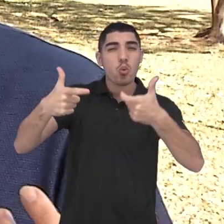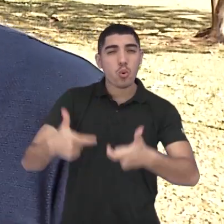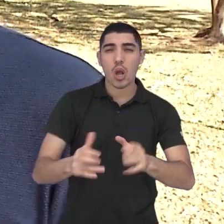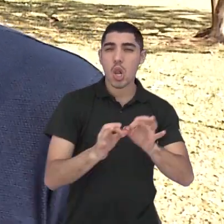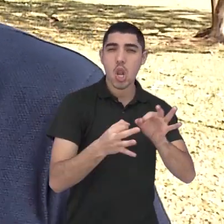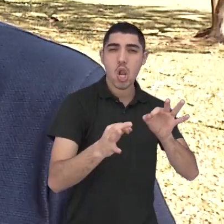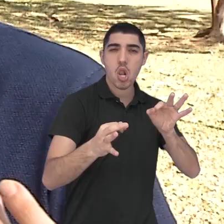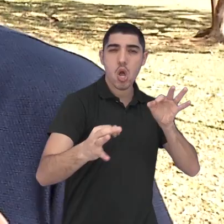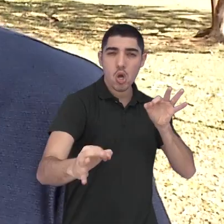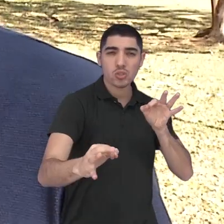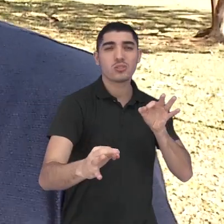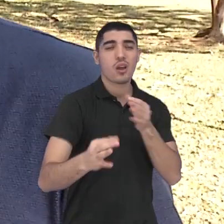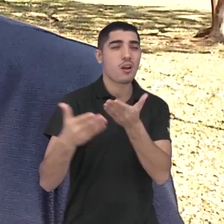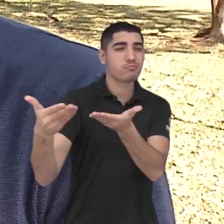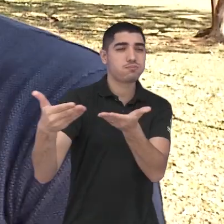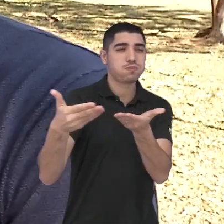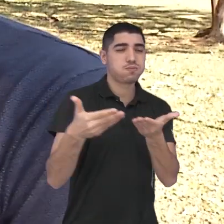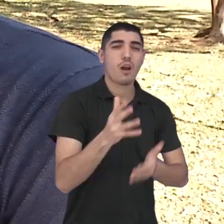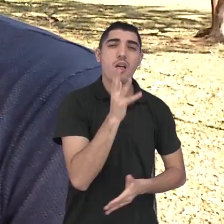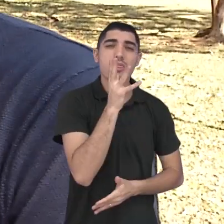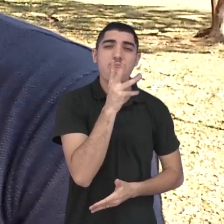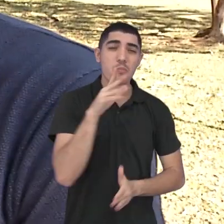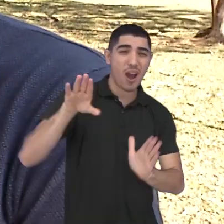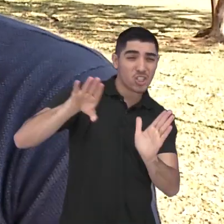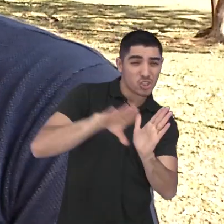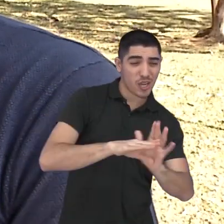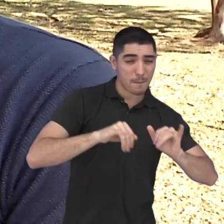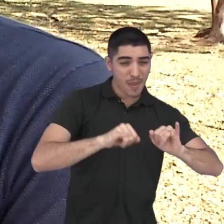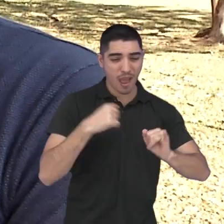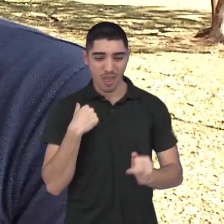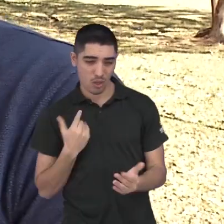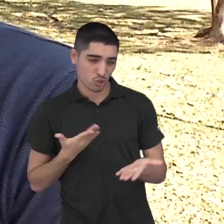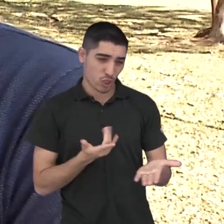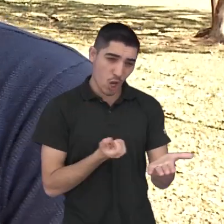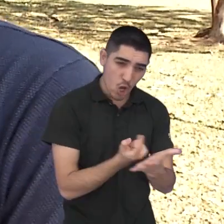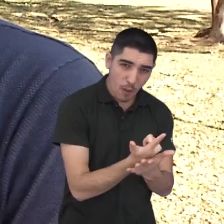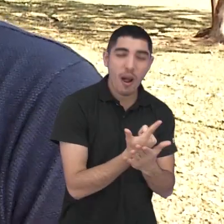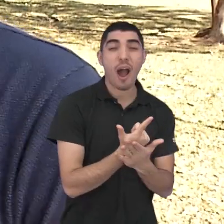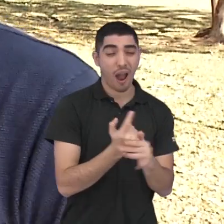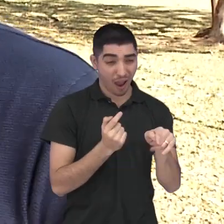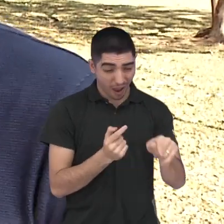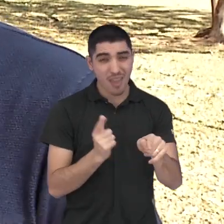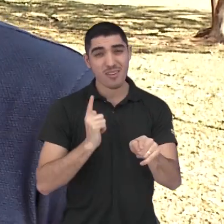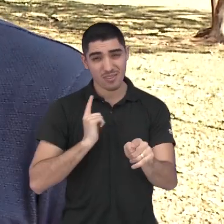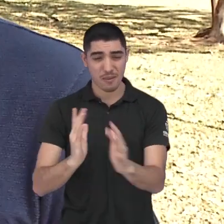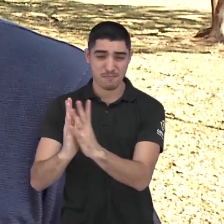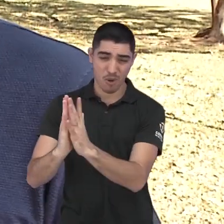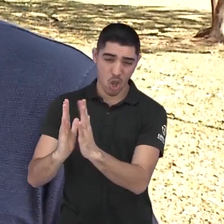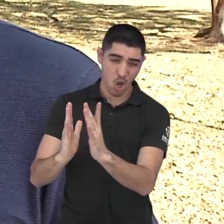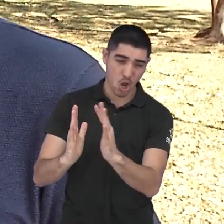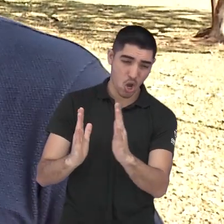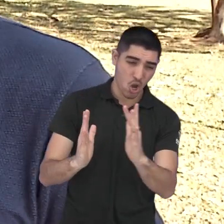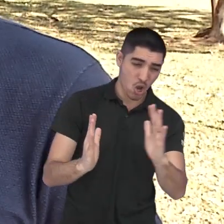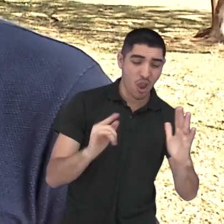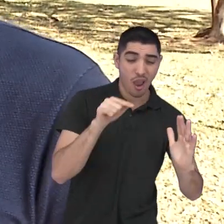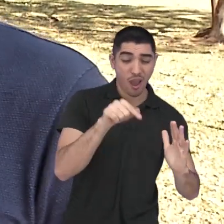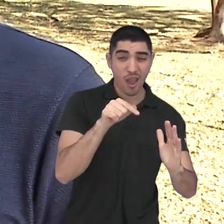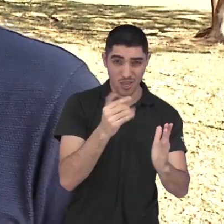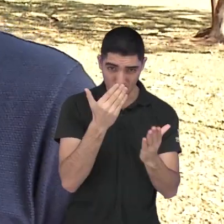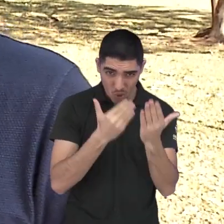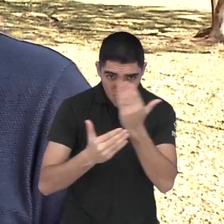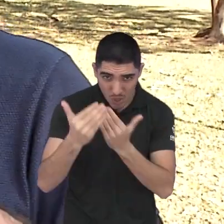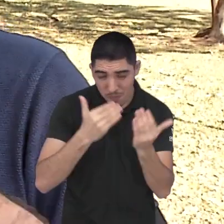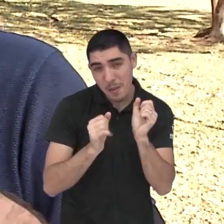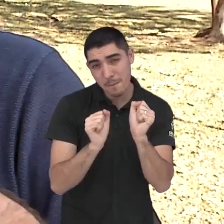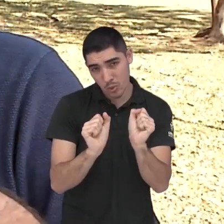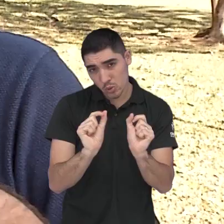regiões às vezes afastadas para chegar até a nossa a nossa nosso consumo né então isso daí tem um impacto imenso nesse processo